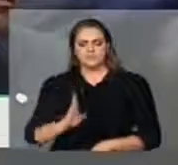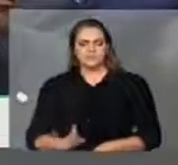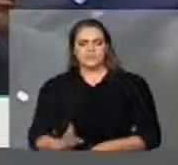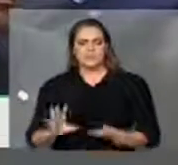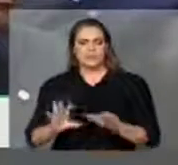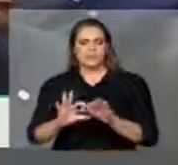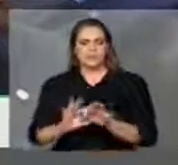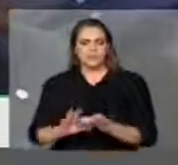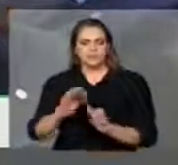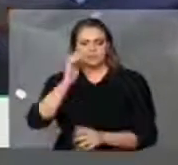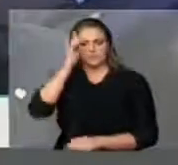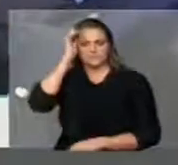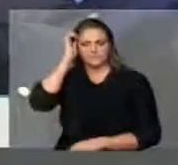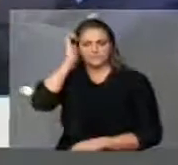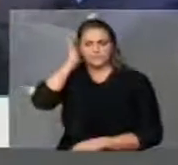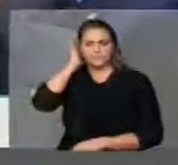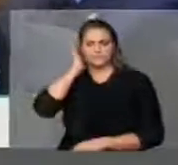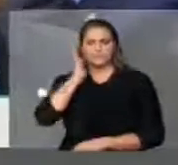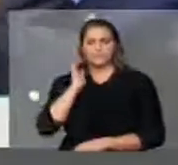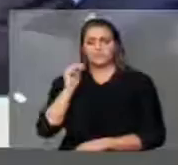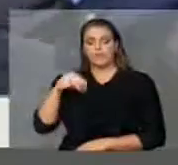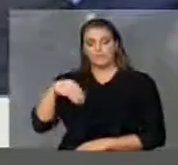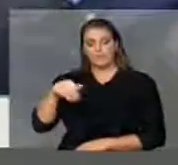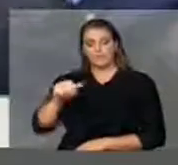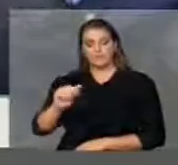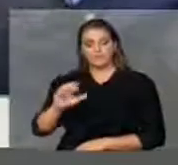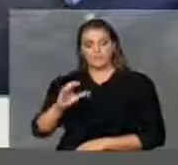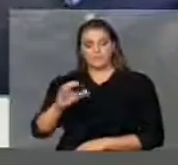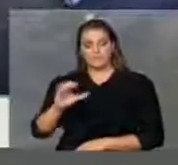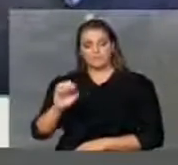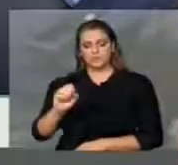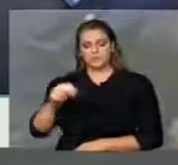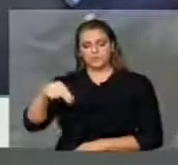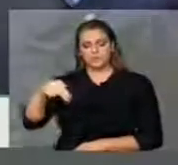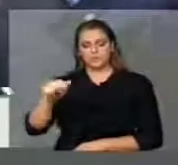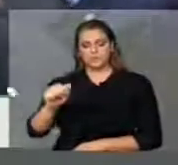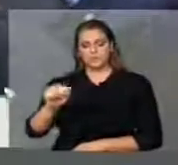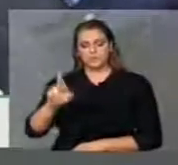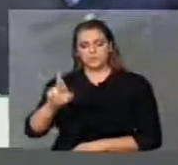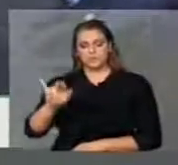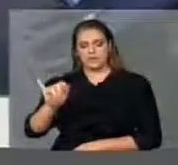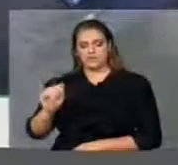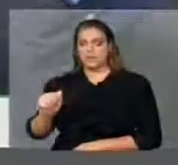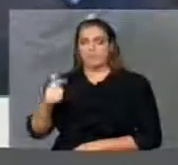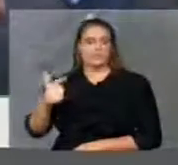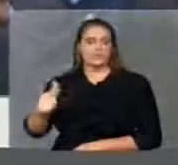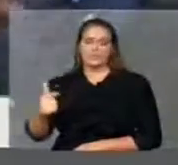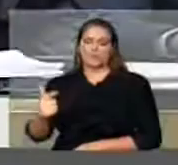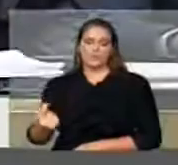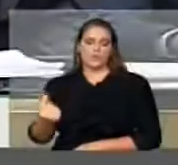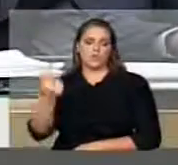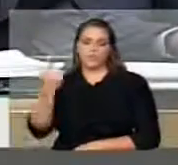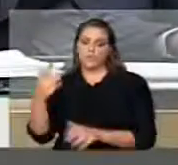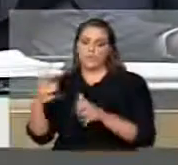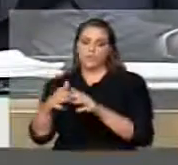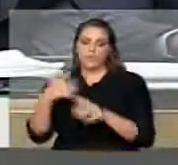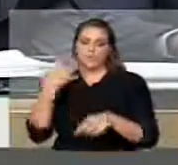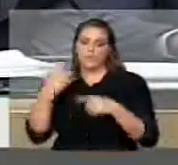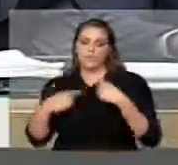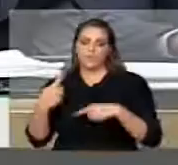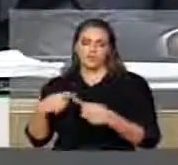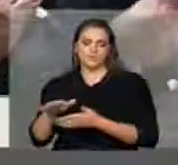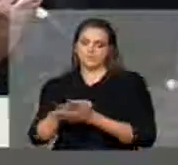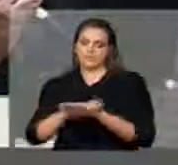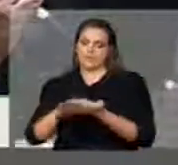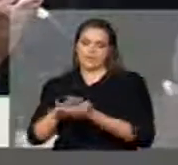Eu concluo, a maçonaria que não tem cor partidária, que não tem uma natureza vinculada a